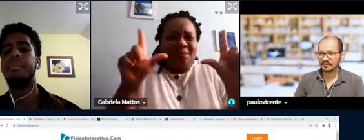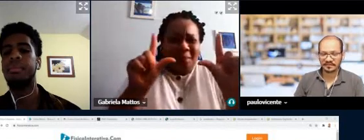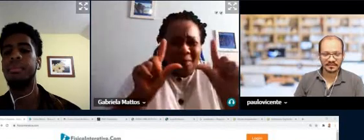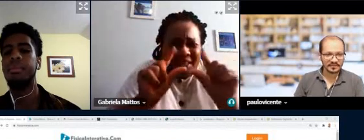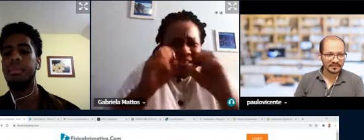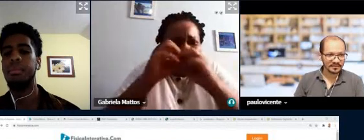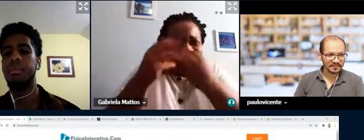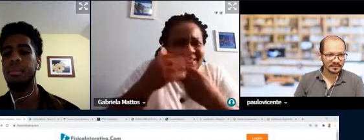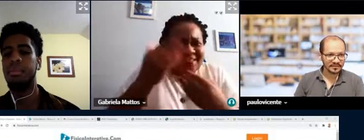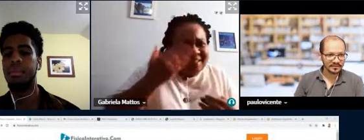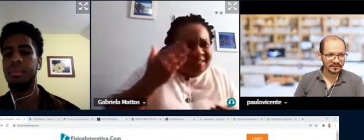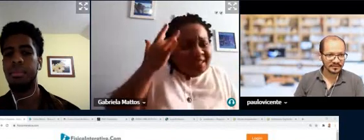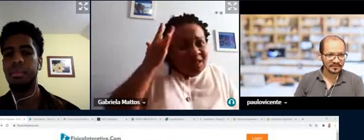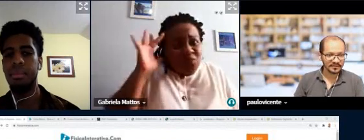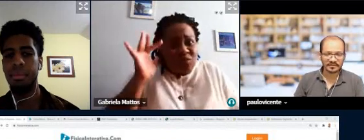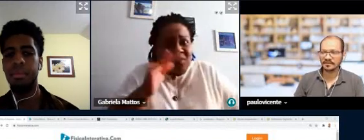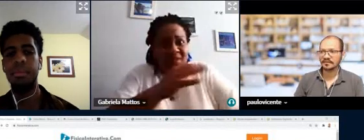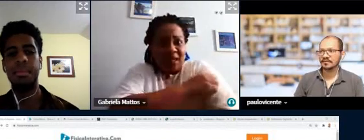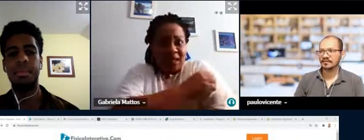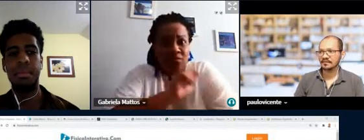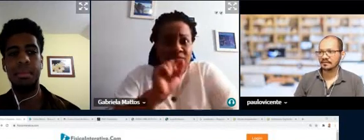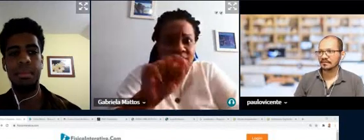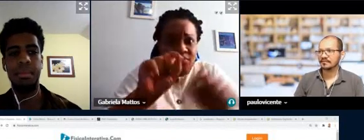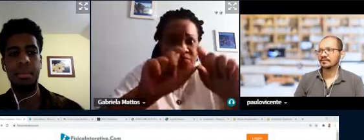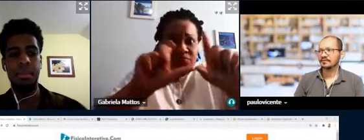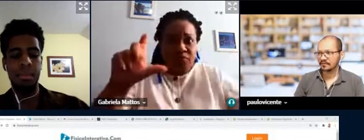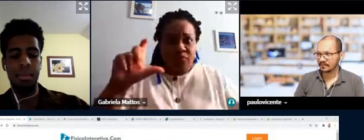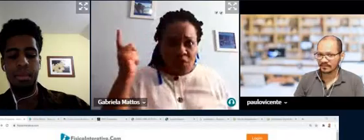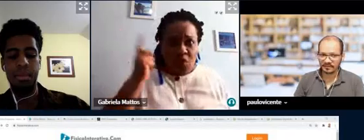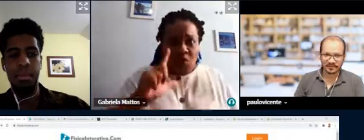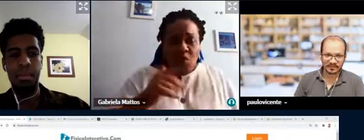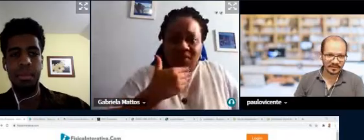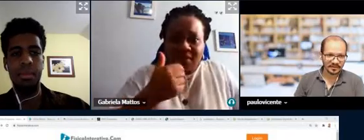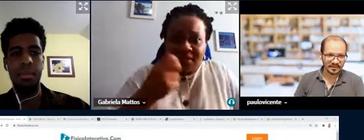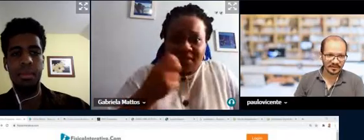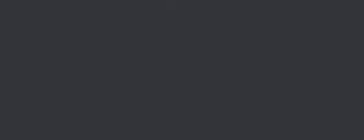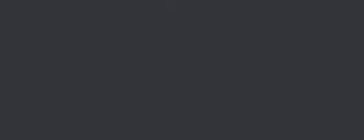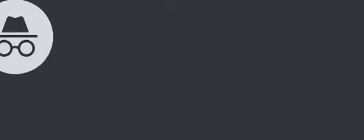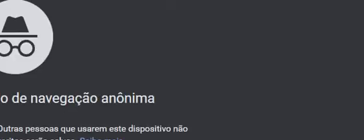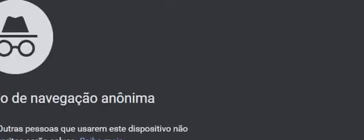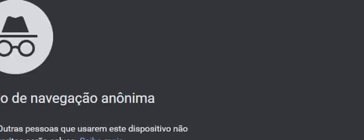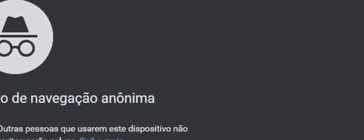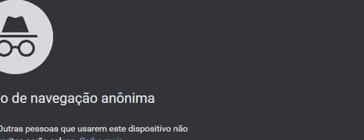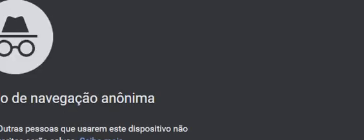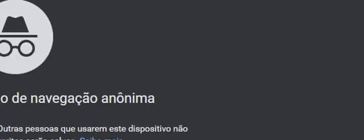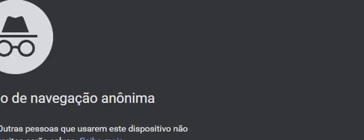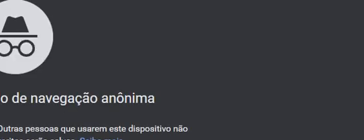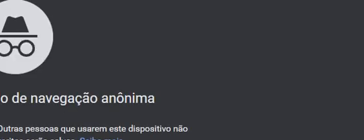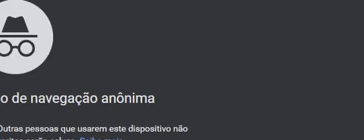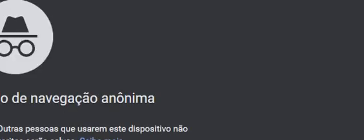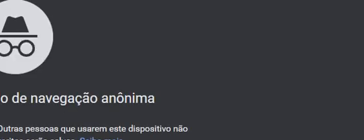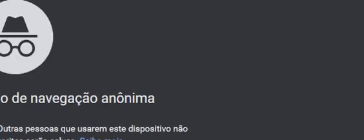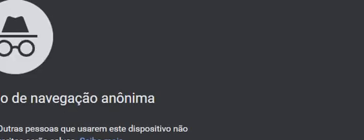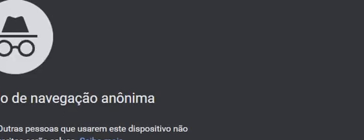conseguem ampliar e visualizar melhor os slides, né? Mas a sua fala foi realmente muito tranquila